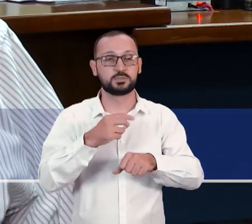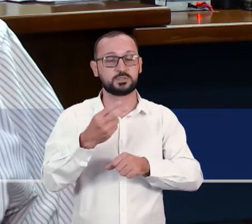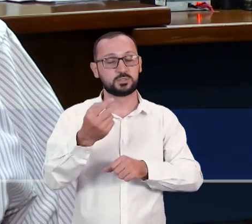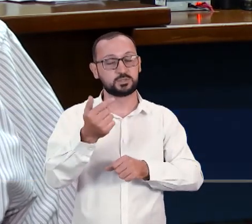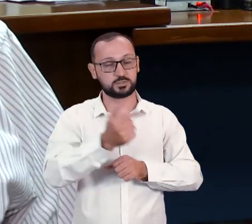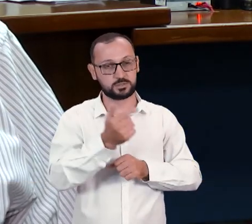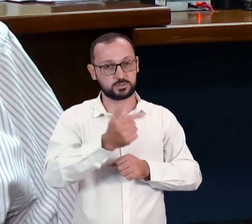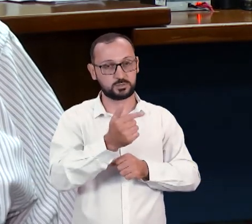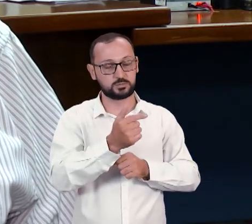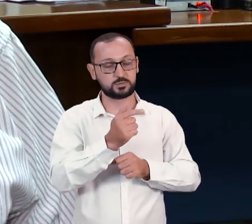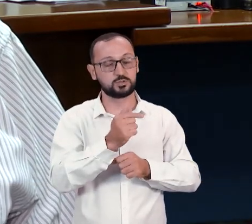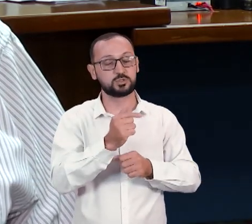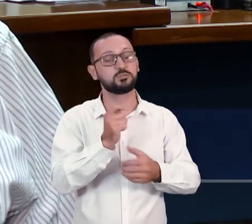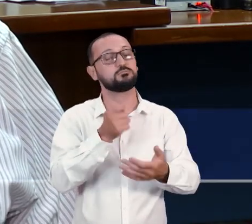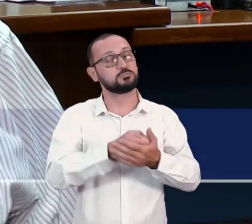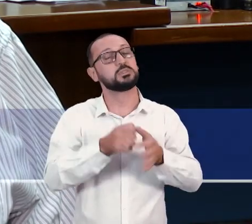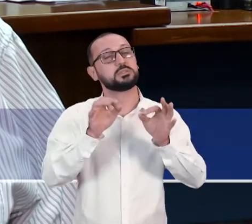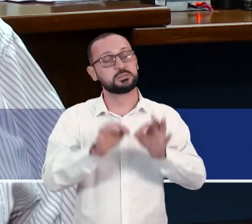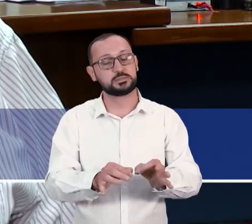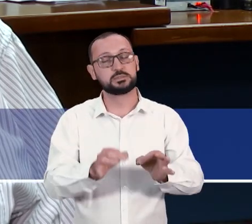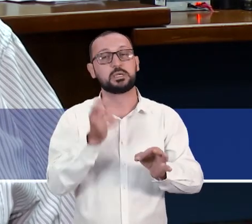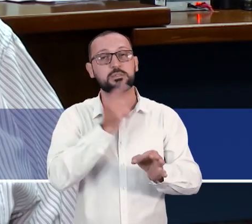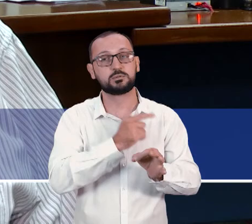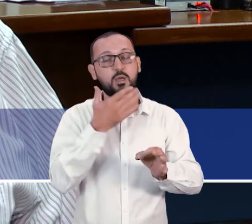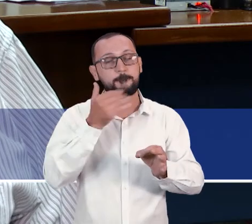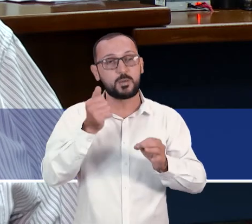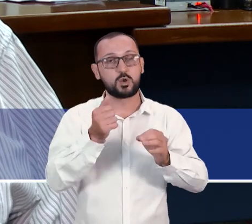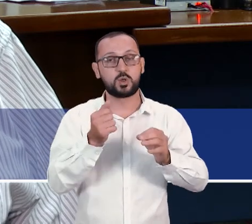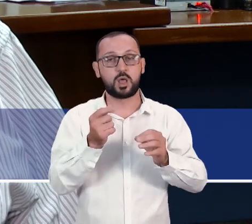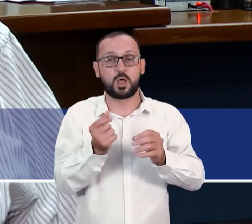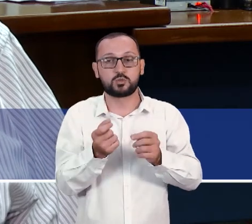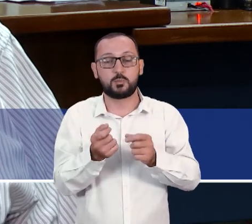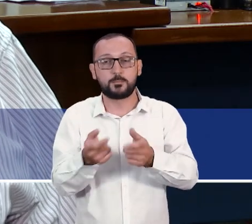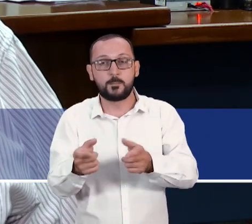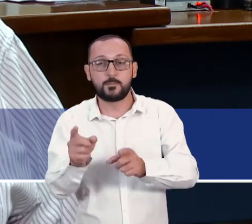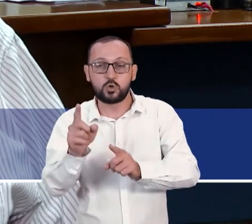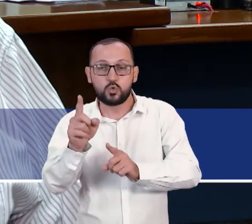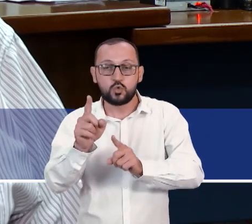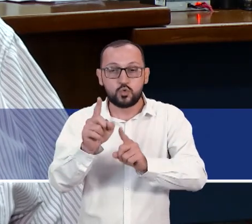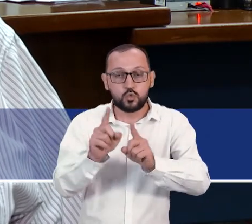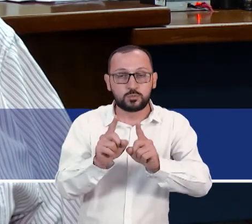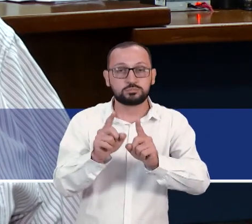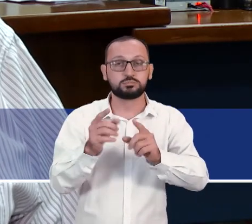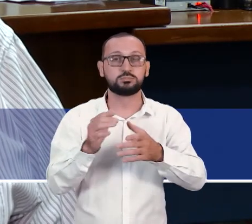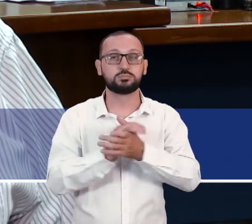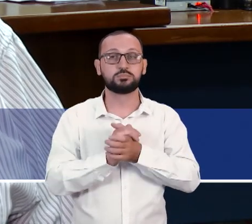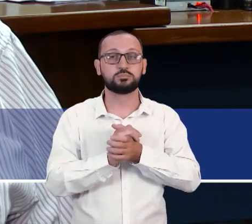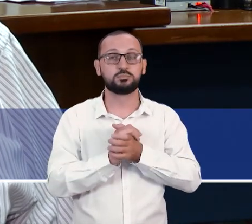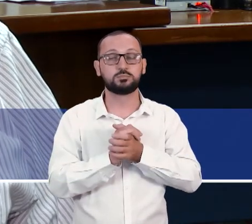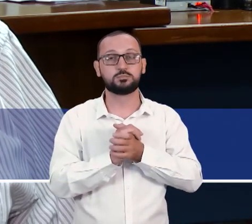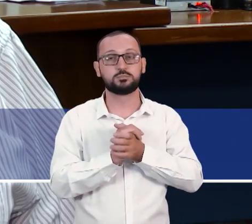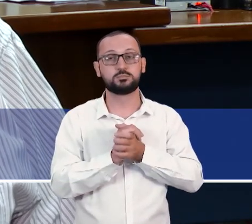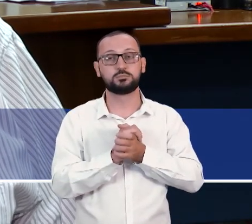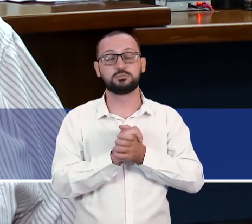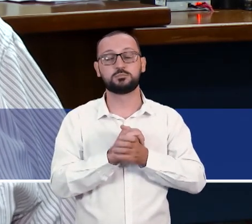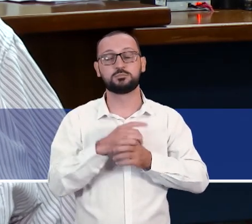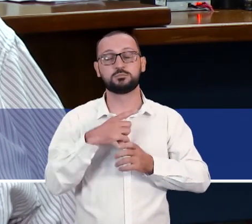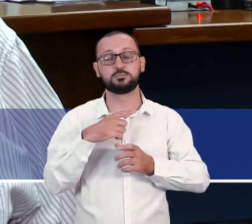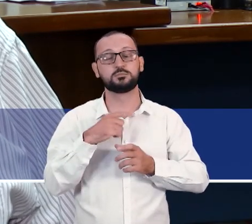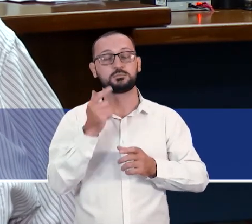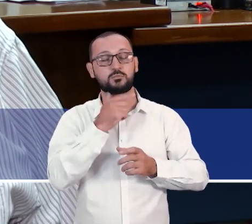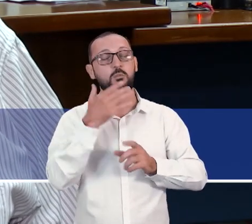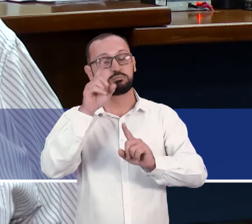segundo quadrimestre, nós melhoramos em relação ao primeiro. Então, baixamos o nosso índice